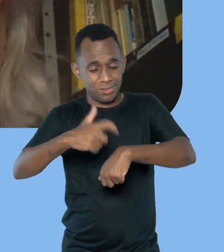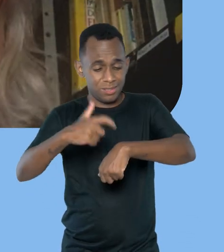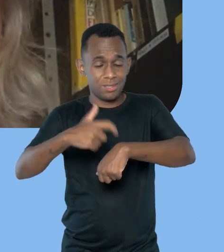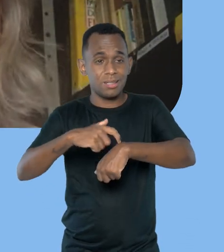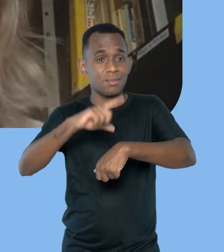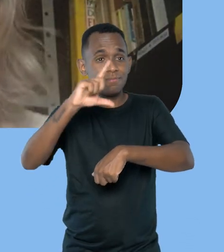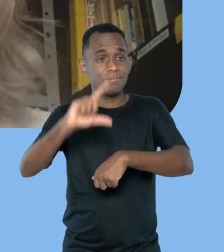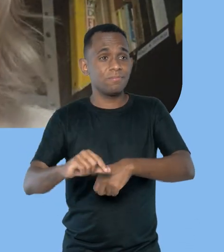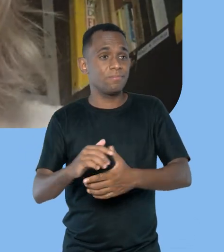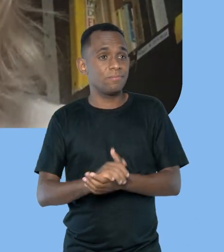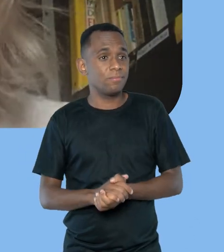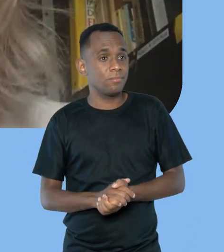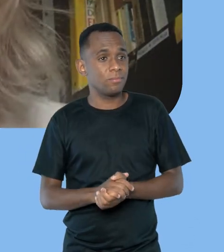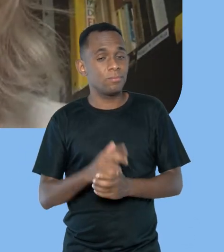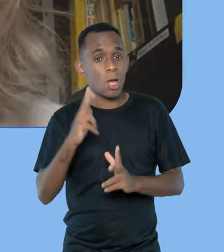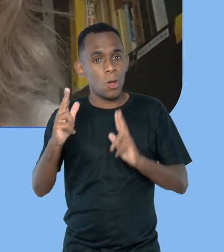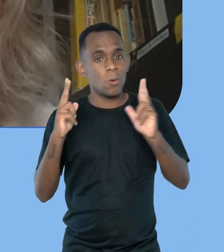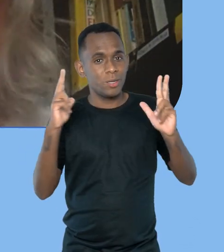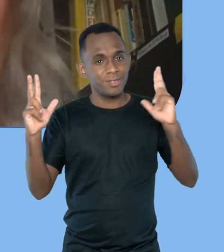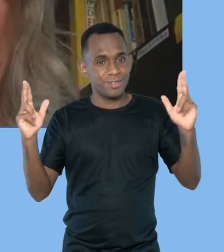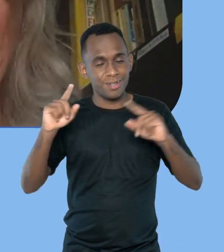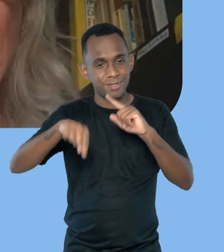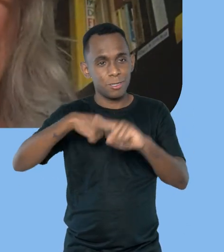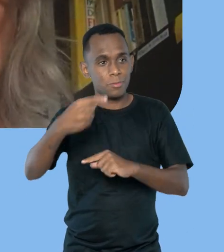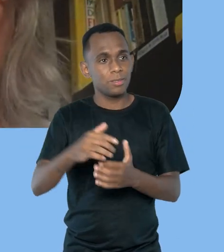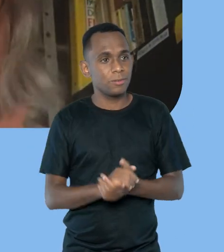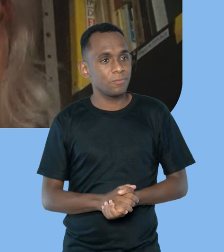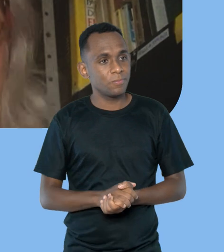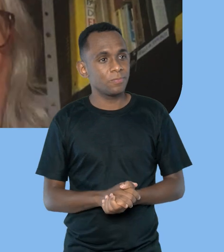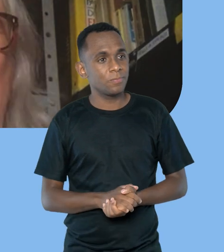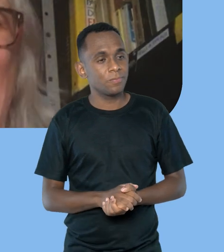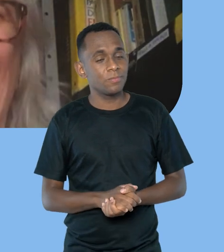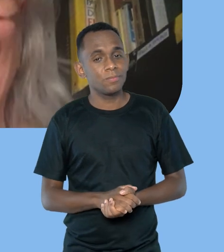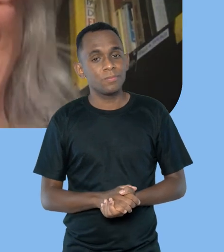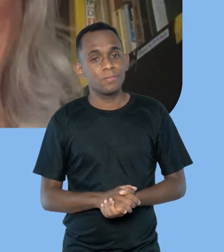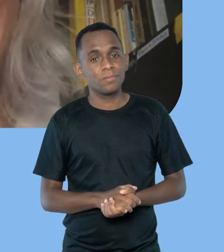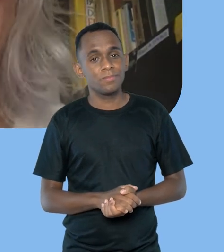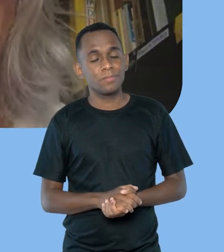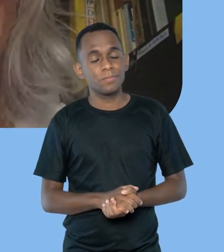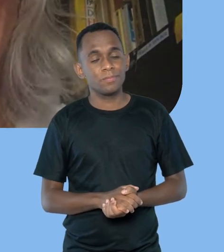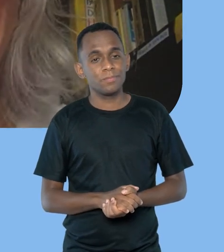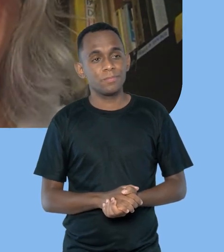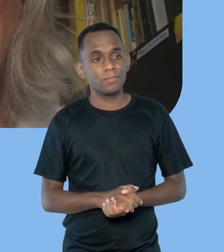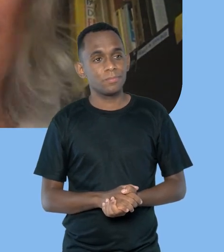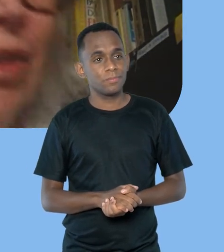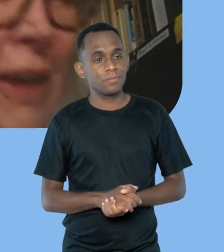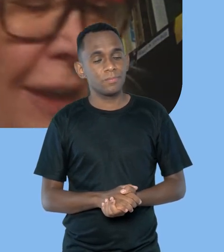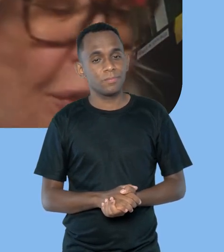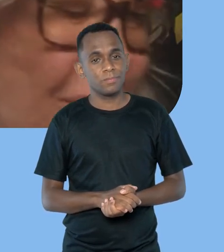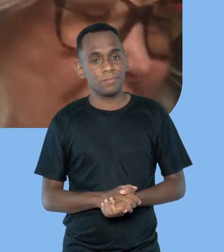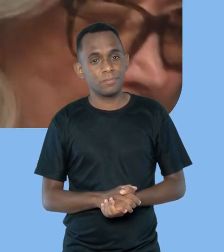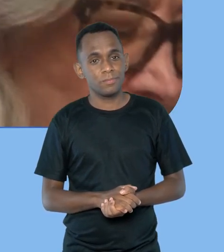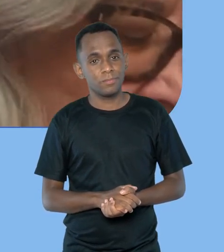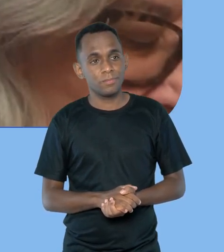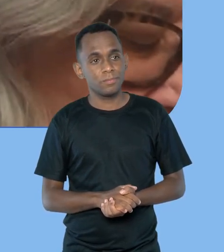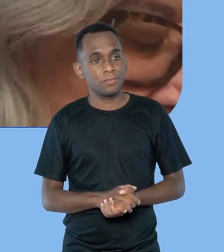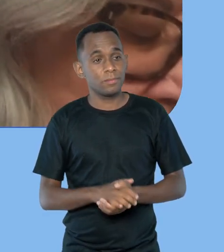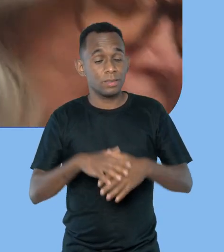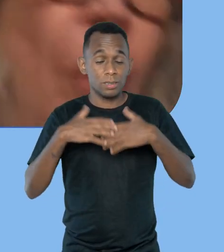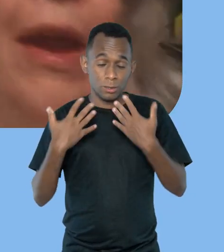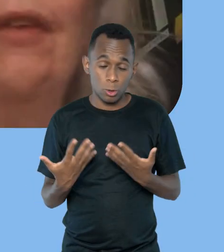tempo voa. Vocês vão editar, né? Por favor. Não, esse tempo é corrido.